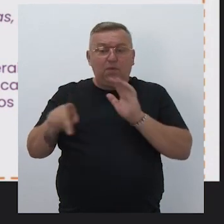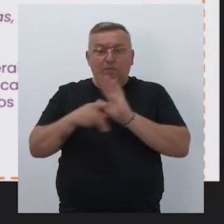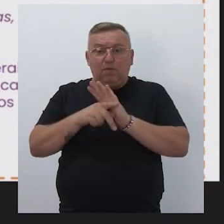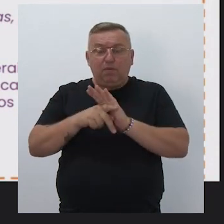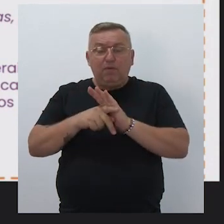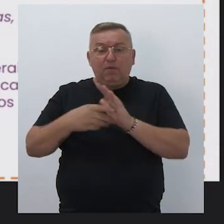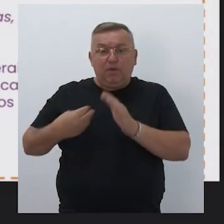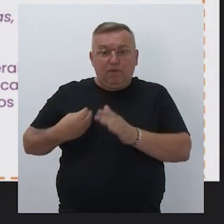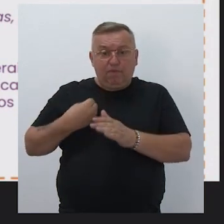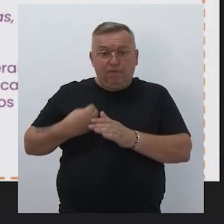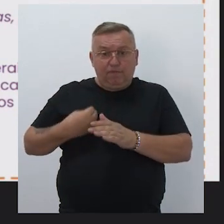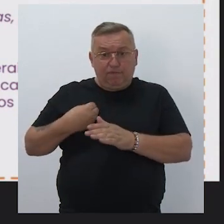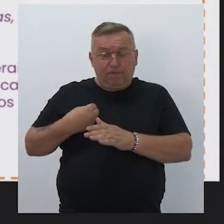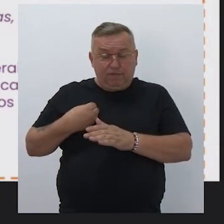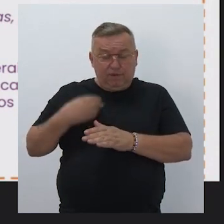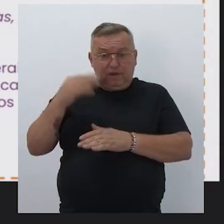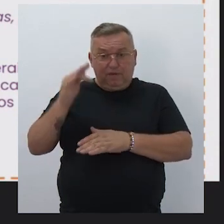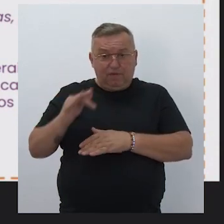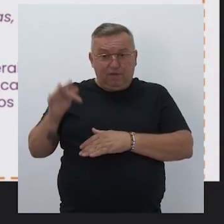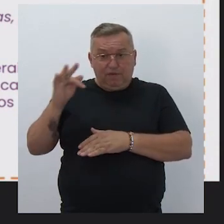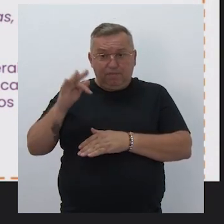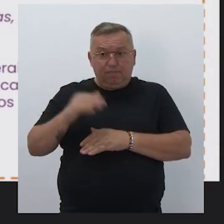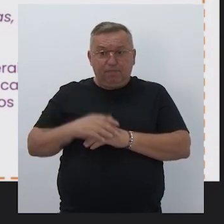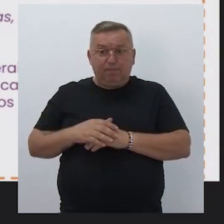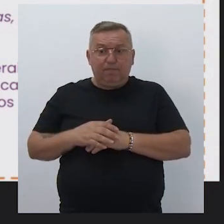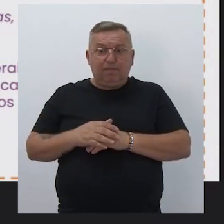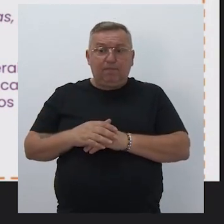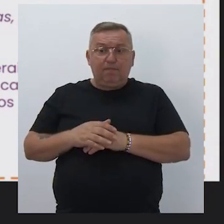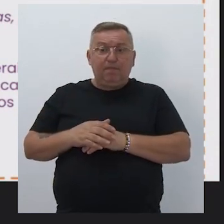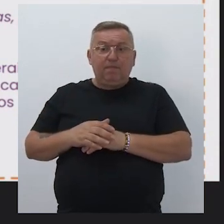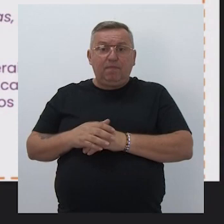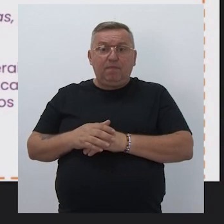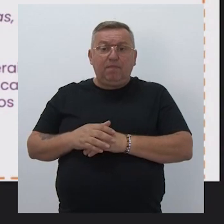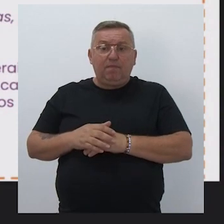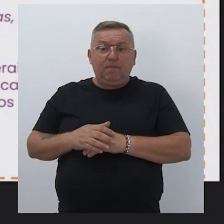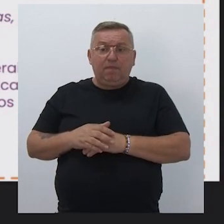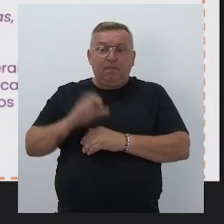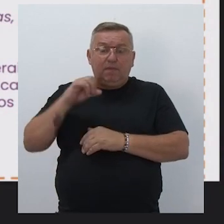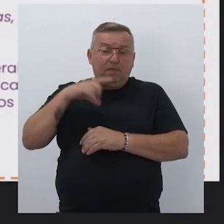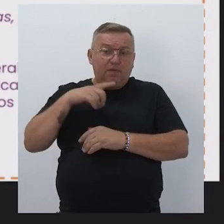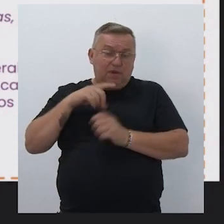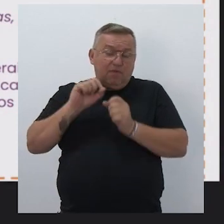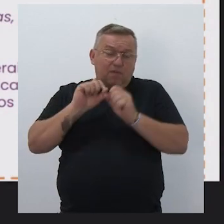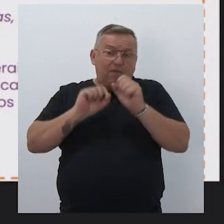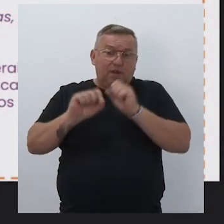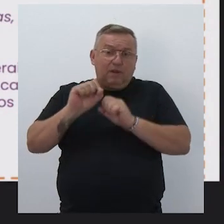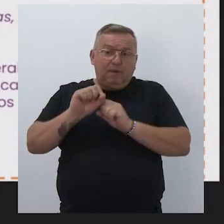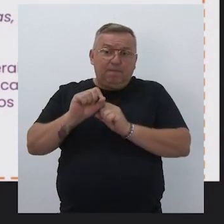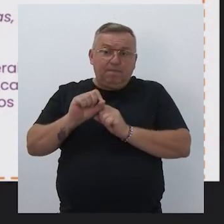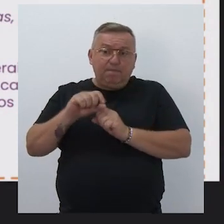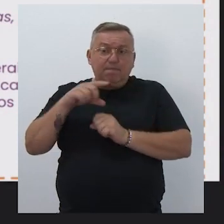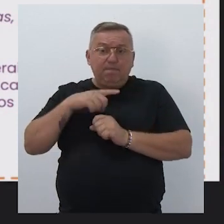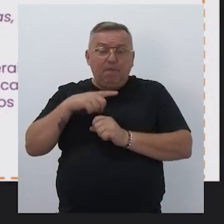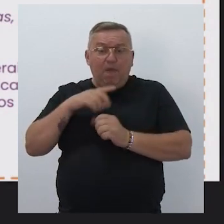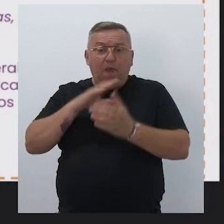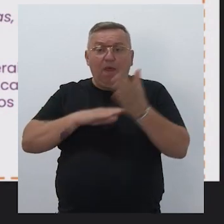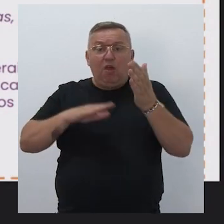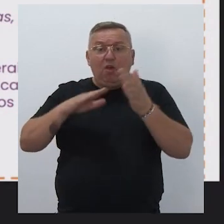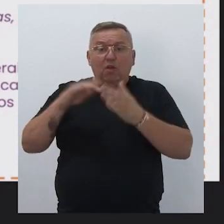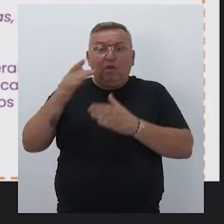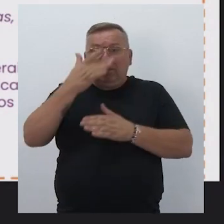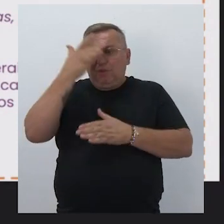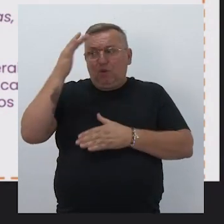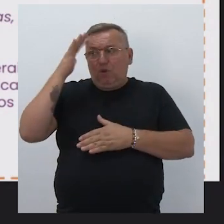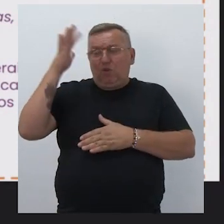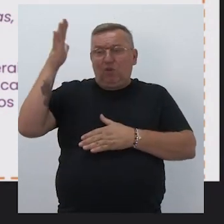carreira universitária, não vou fazer a universidade, seja ela porque eu vou fazer a universidade. A gente quer que todo mundo sonhe